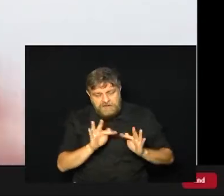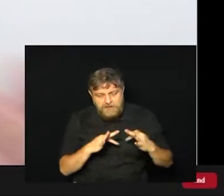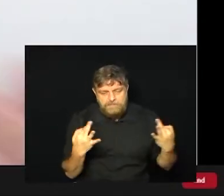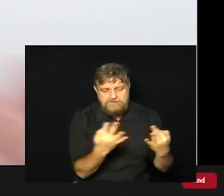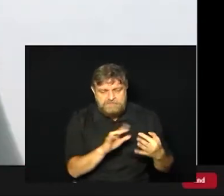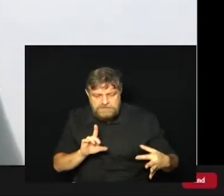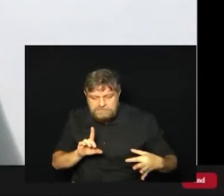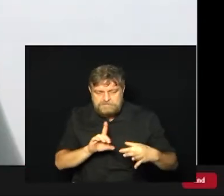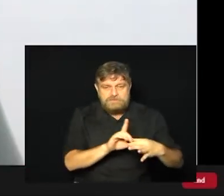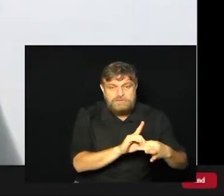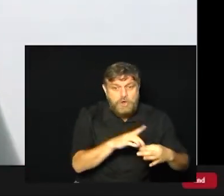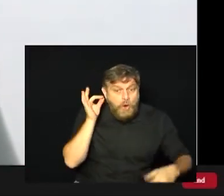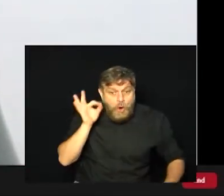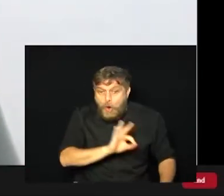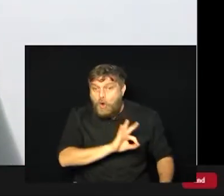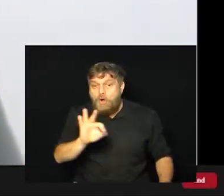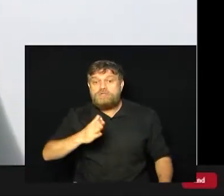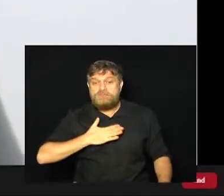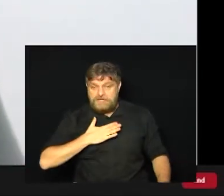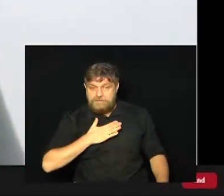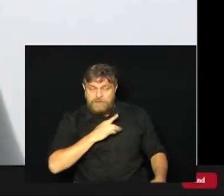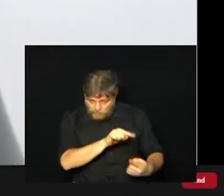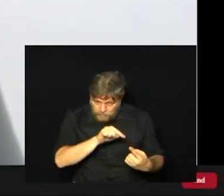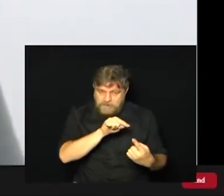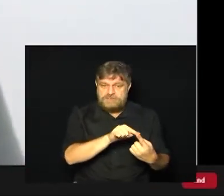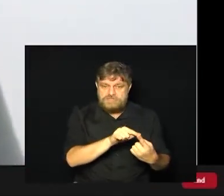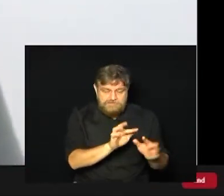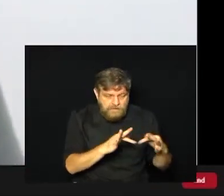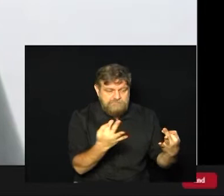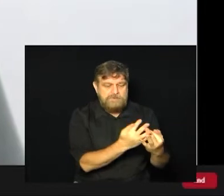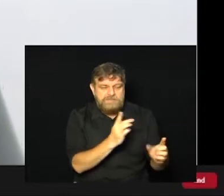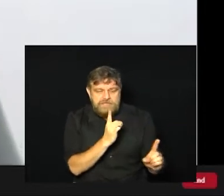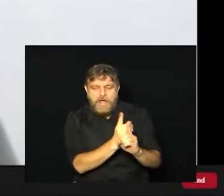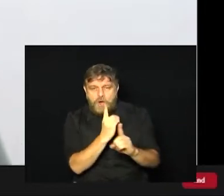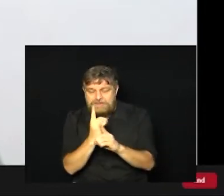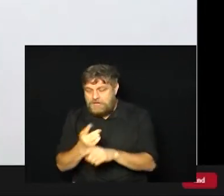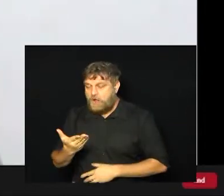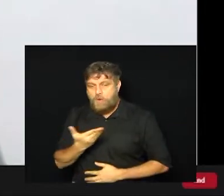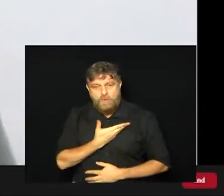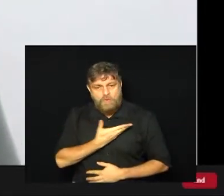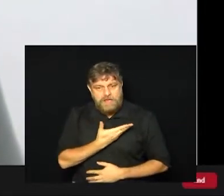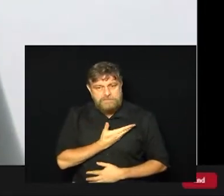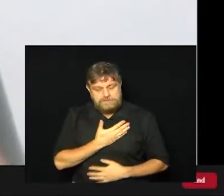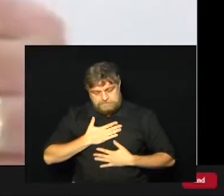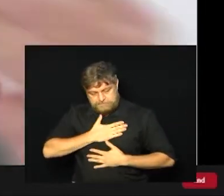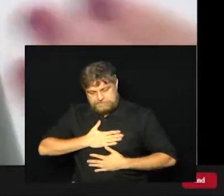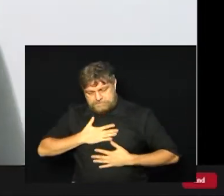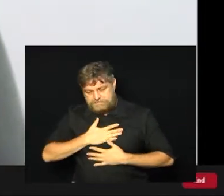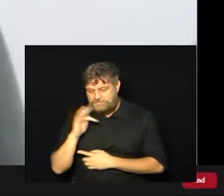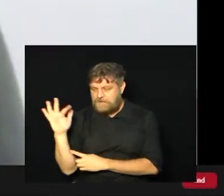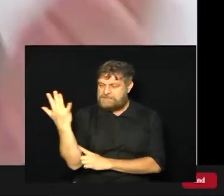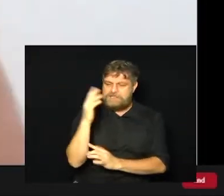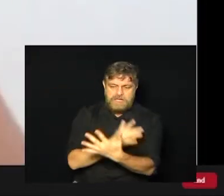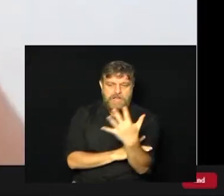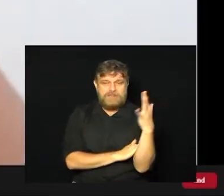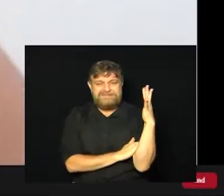família, ótimo, coloque, né, aí no teu planejamento encontros com a família. Se é com os amigos, se te faz bem ter contato com a natureza,